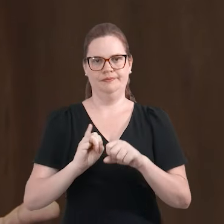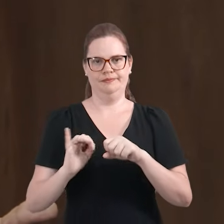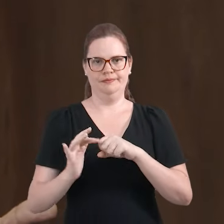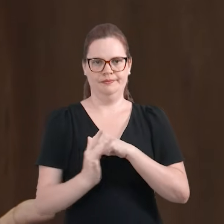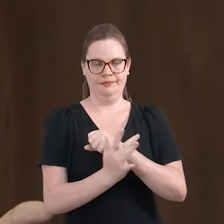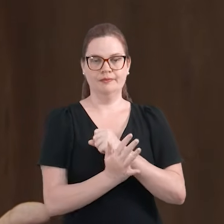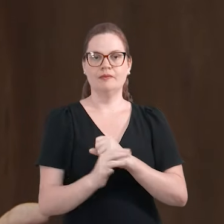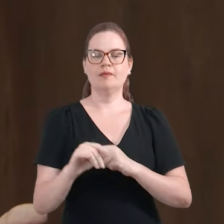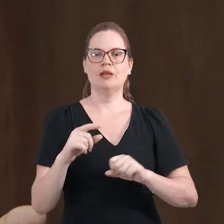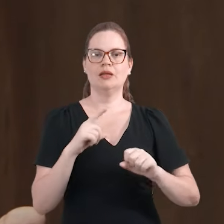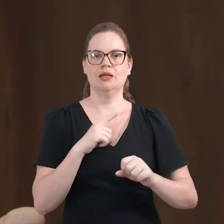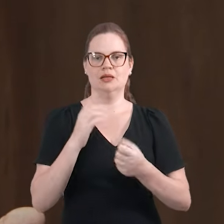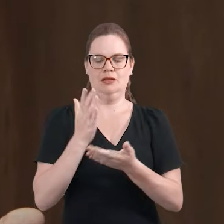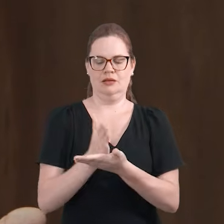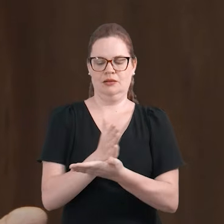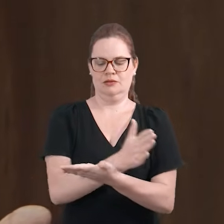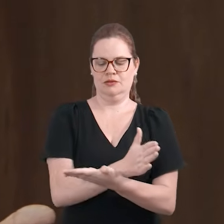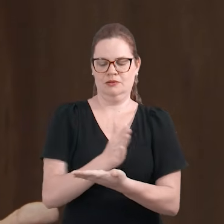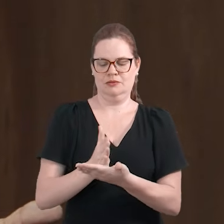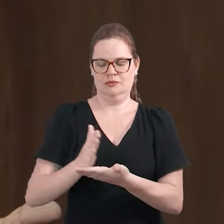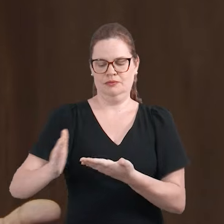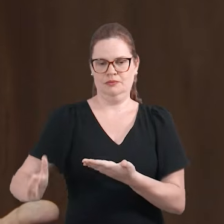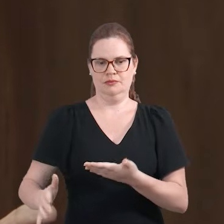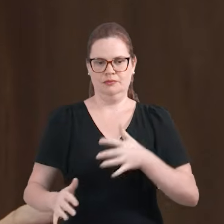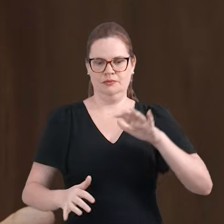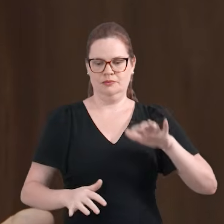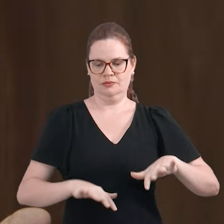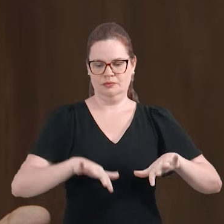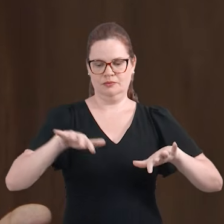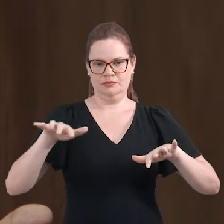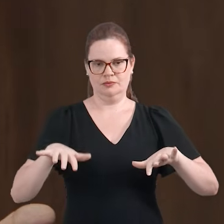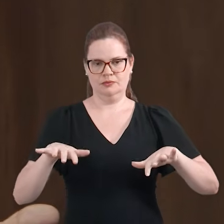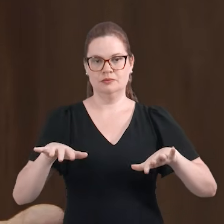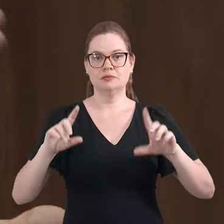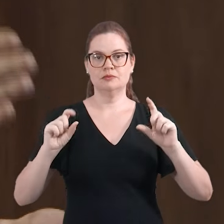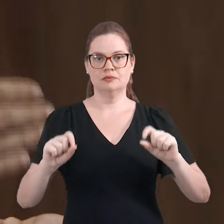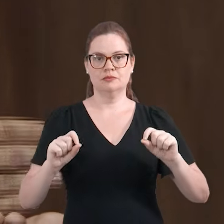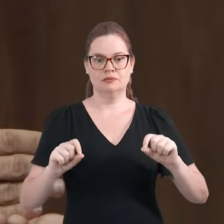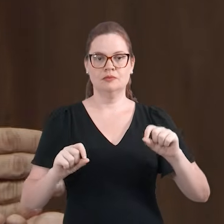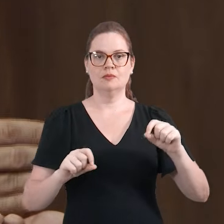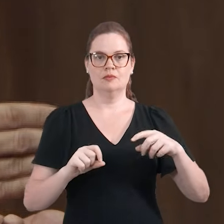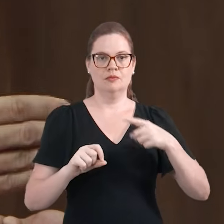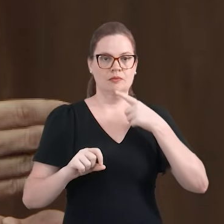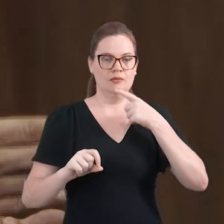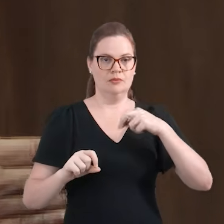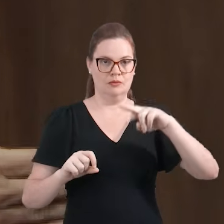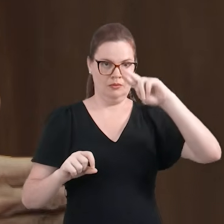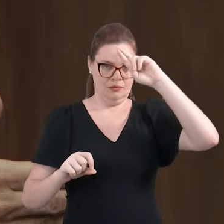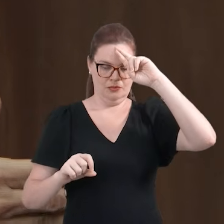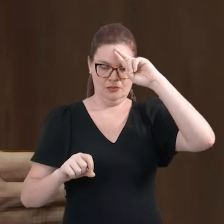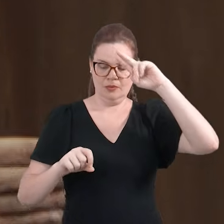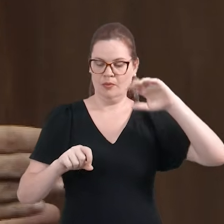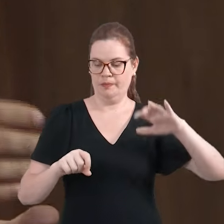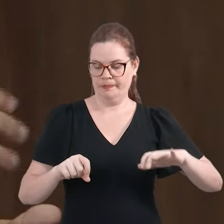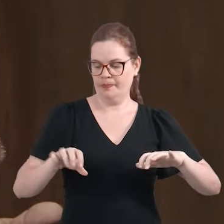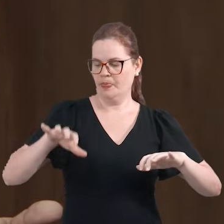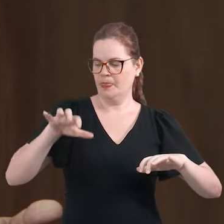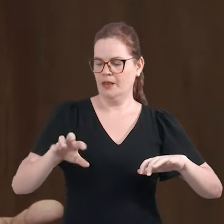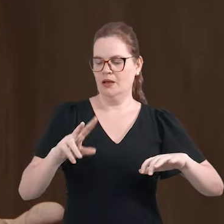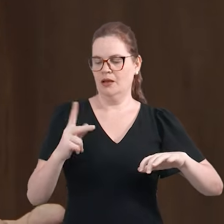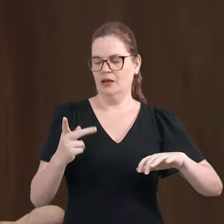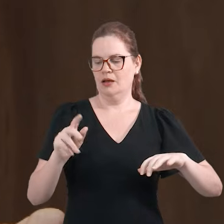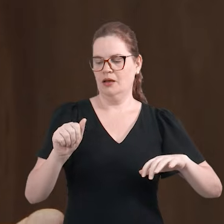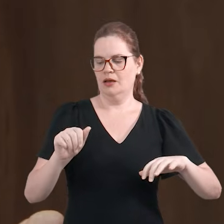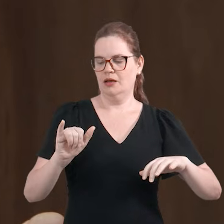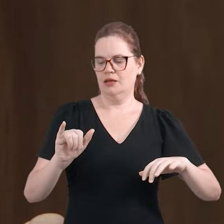e que está dividida em duas partes, em dois países, que é o país da República Dominicana e o Haiti. Então, no